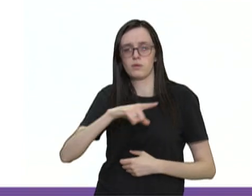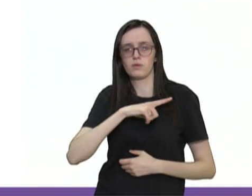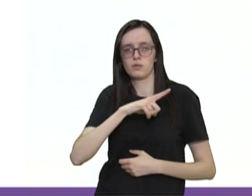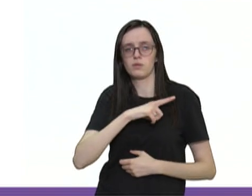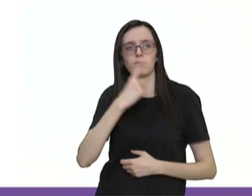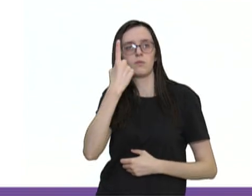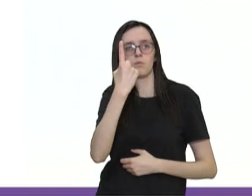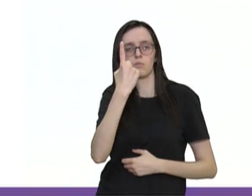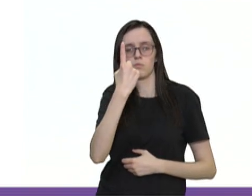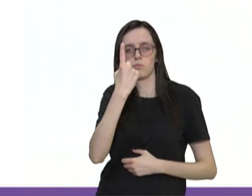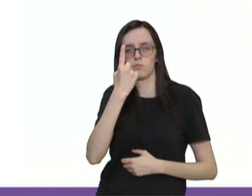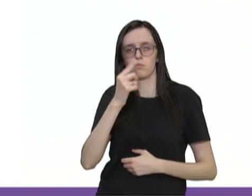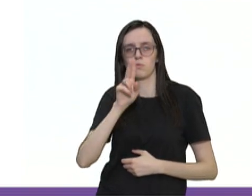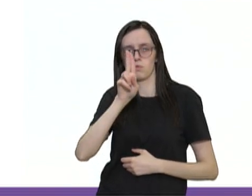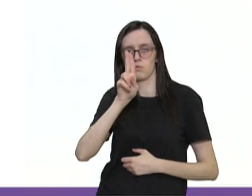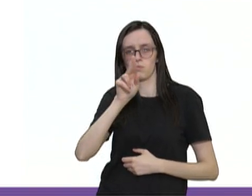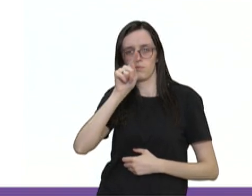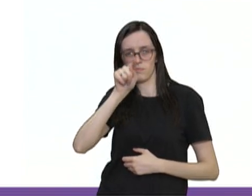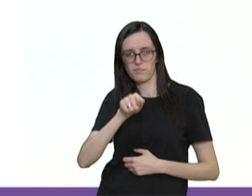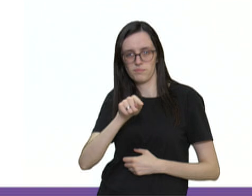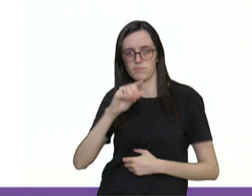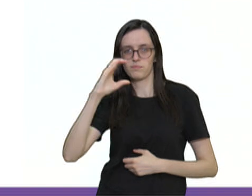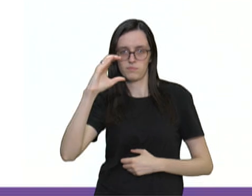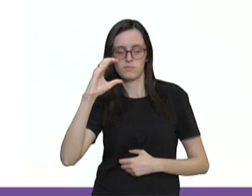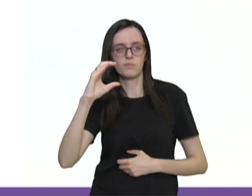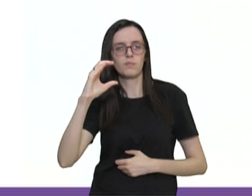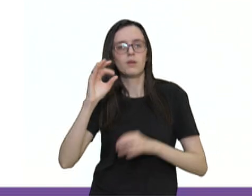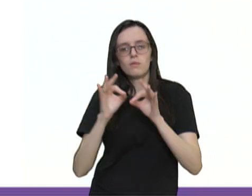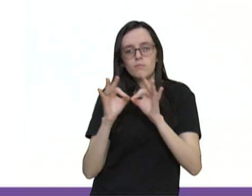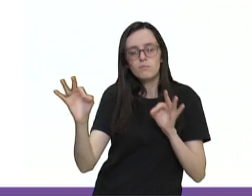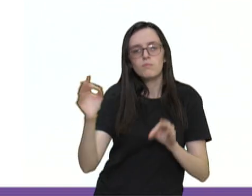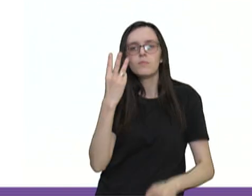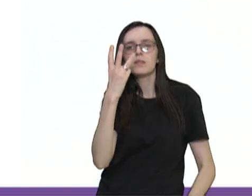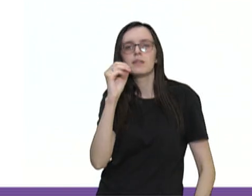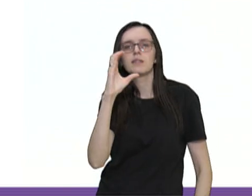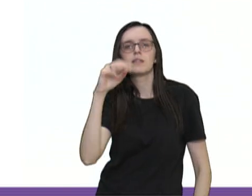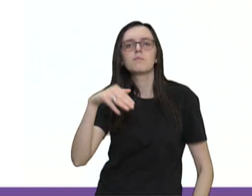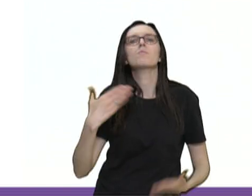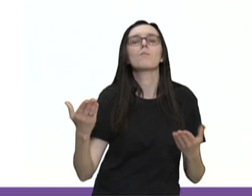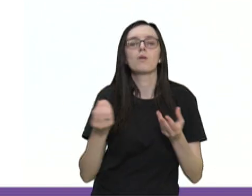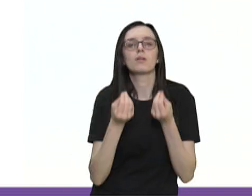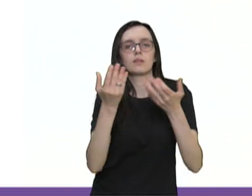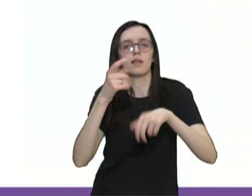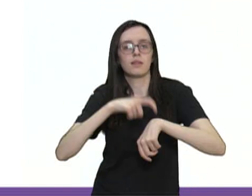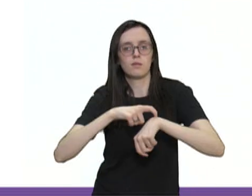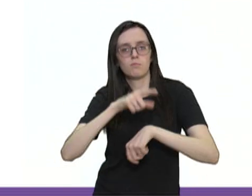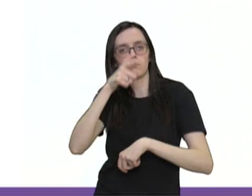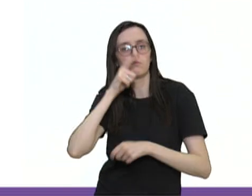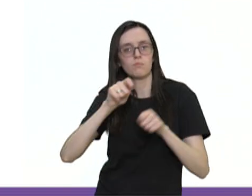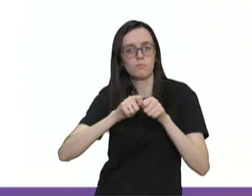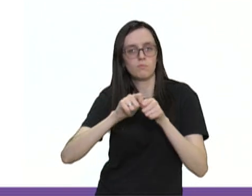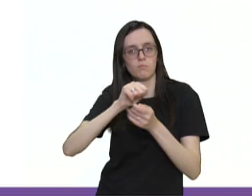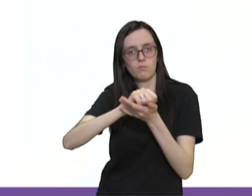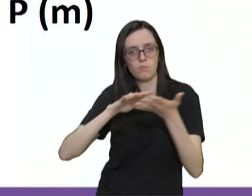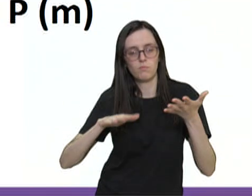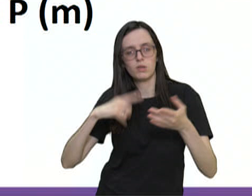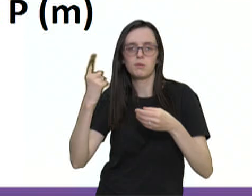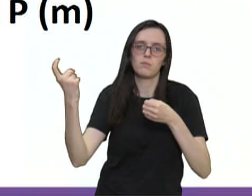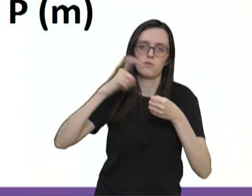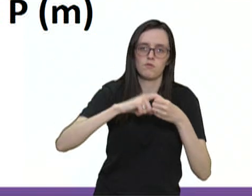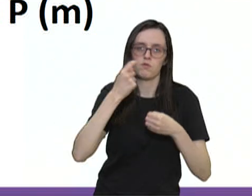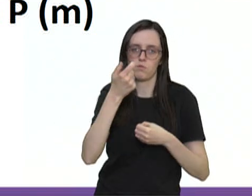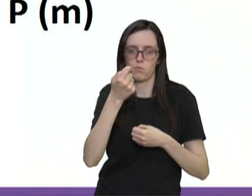1 microcoulomb em um ponto distante, 30 centímetros. Vou dar um tempinho para vocês fazerem, voltando